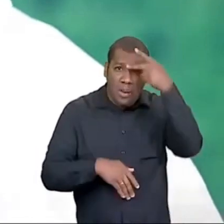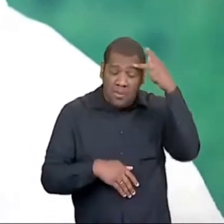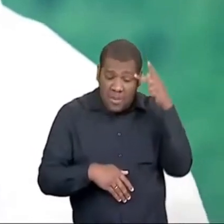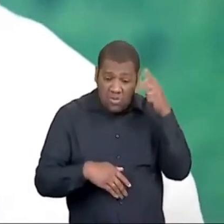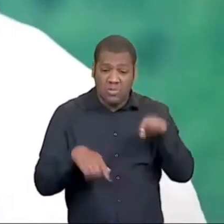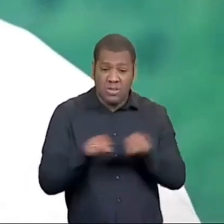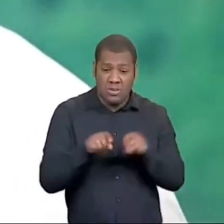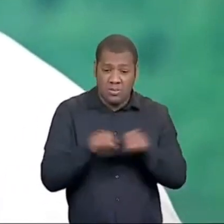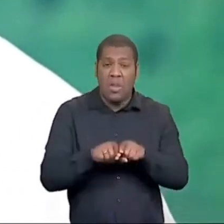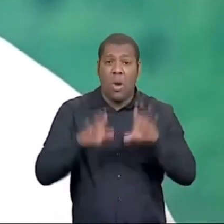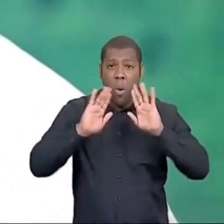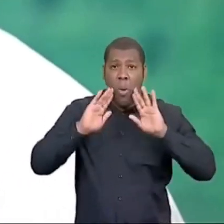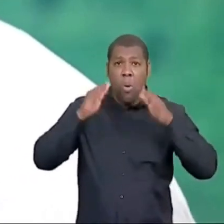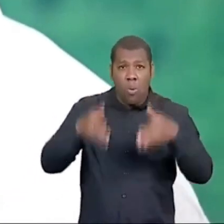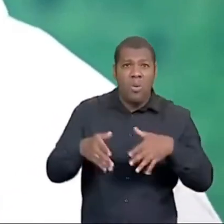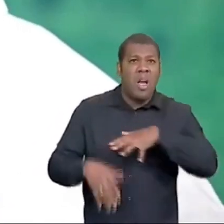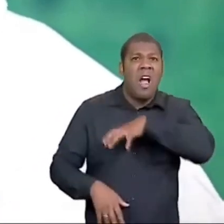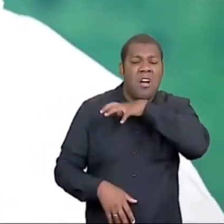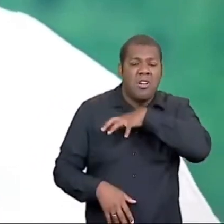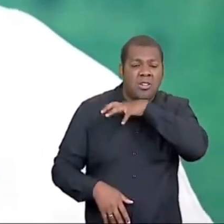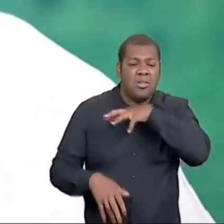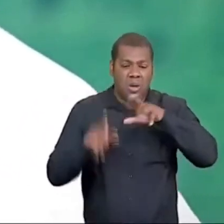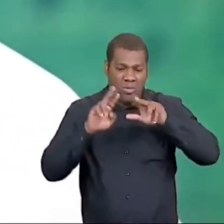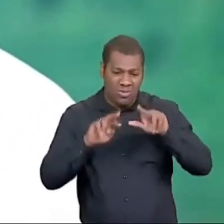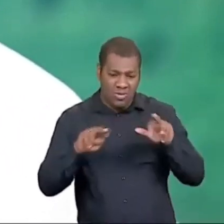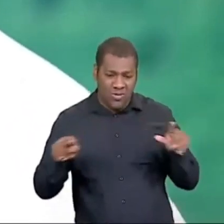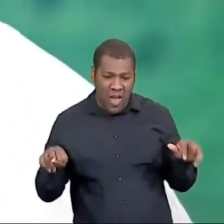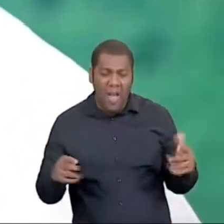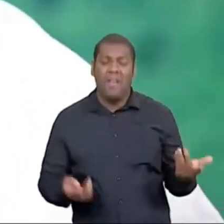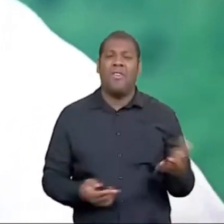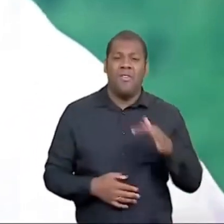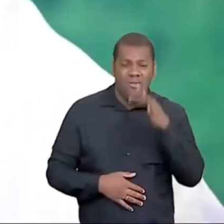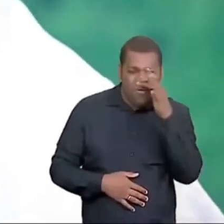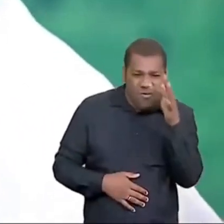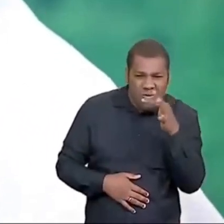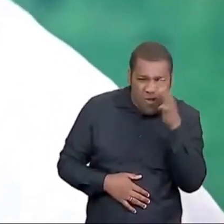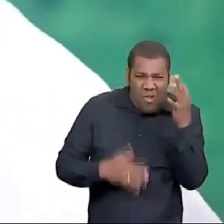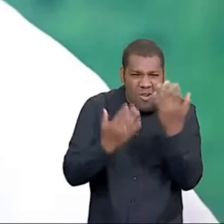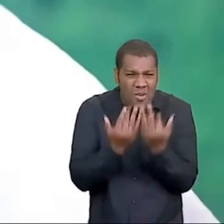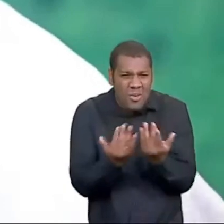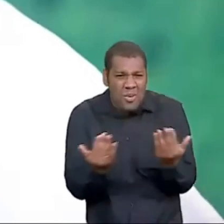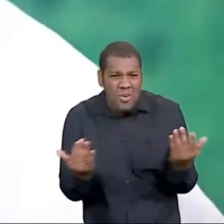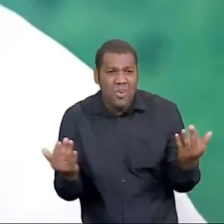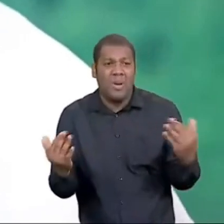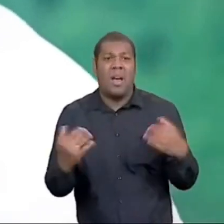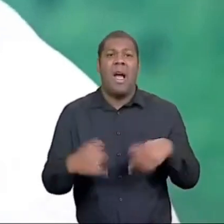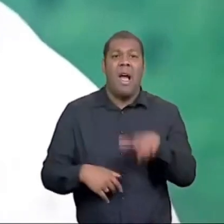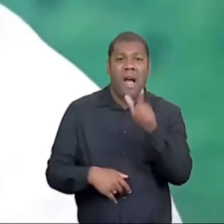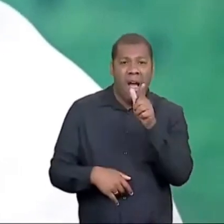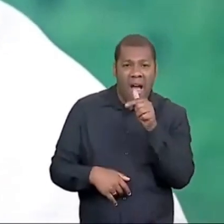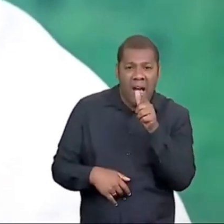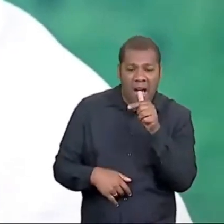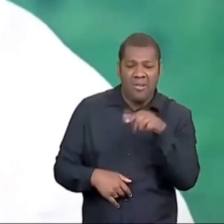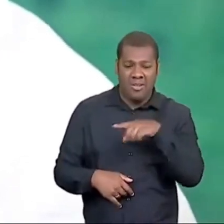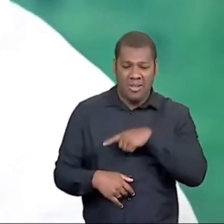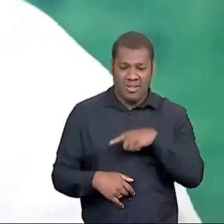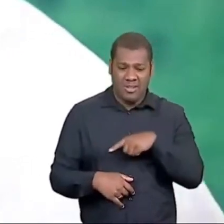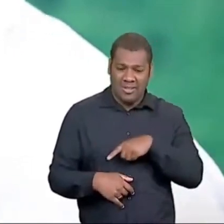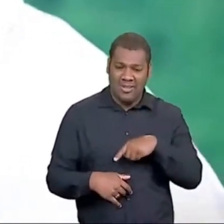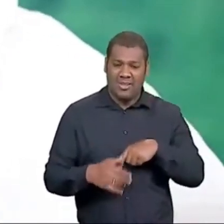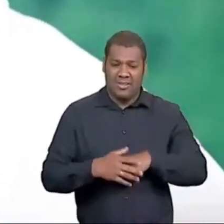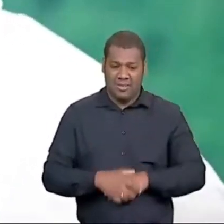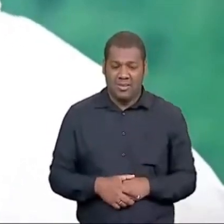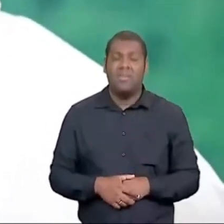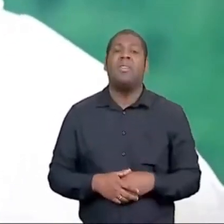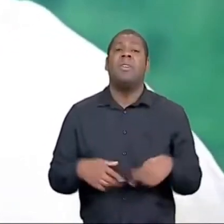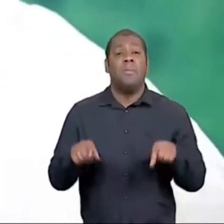todo tipo de flores que você possa imaginar, tem muita água, mas tem na Amazônia toda quase 50 milhões de pessoas